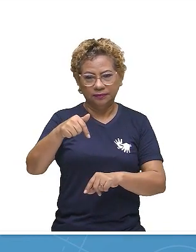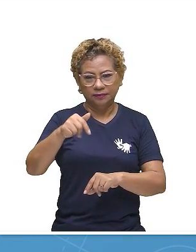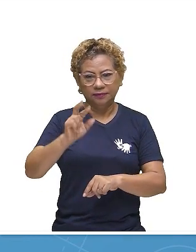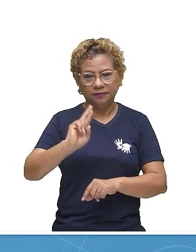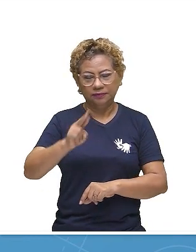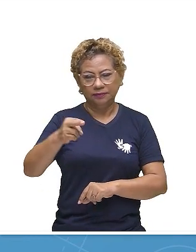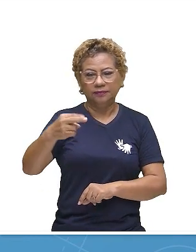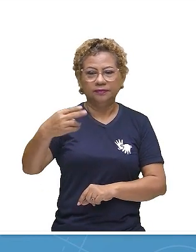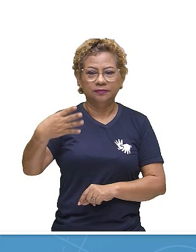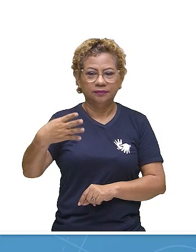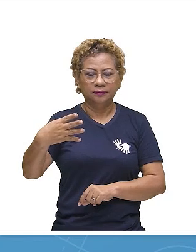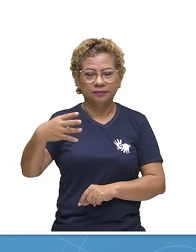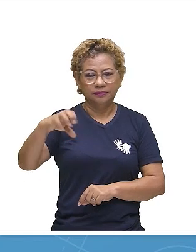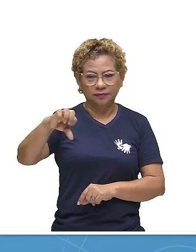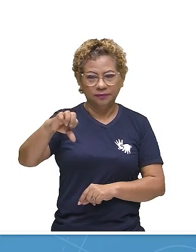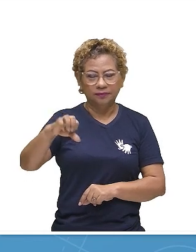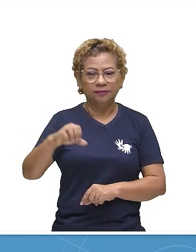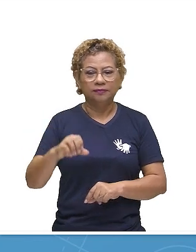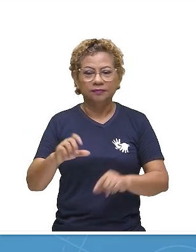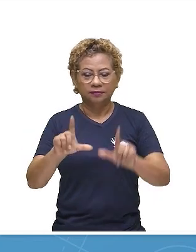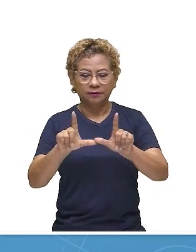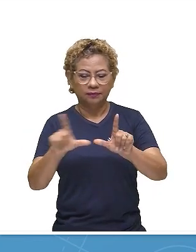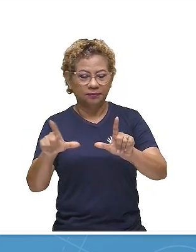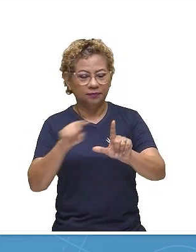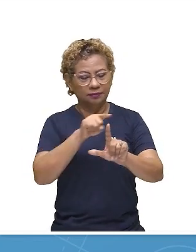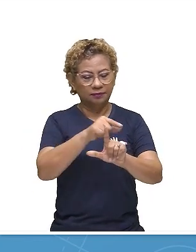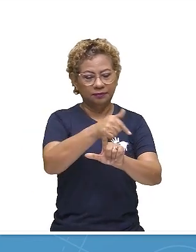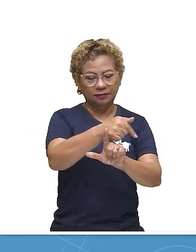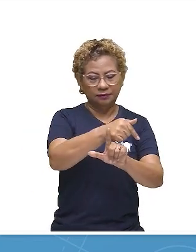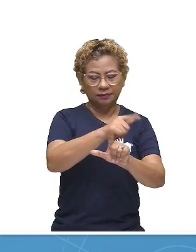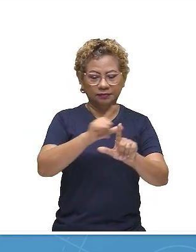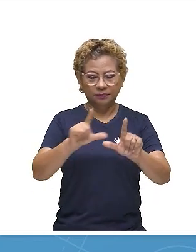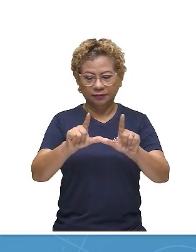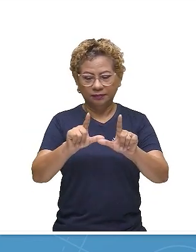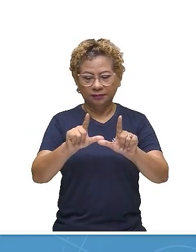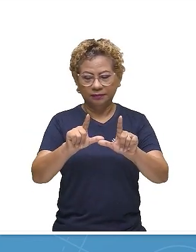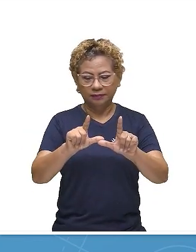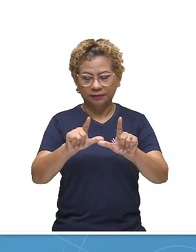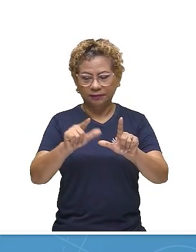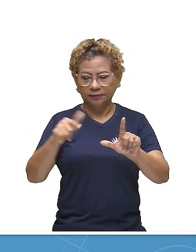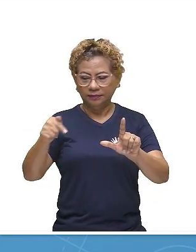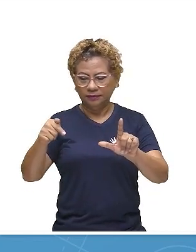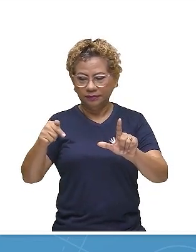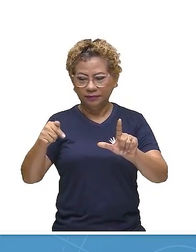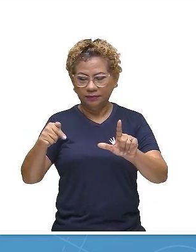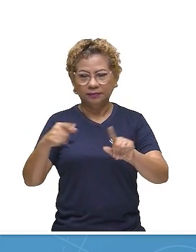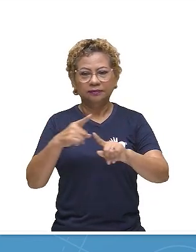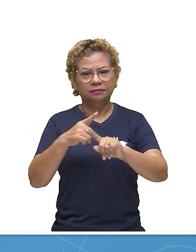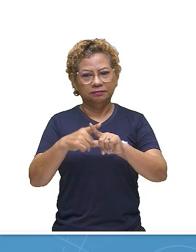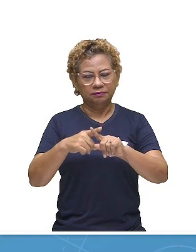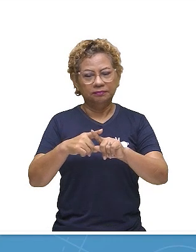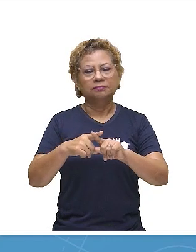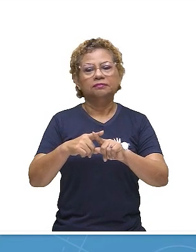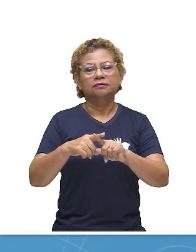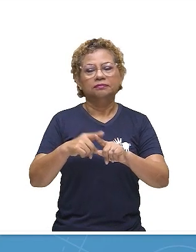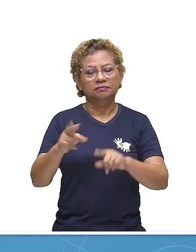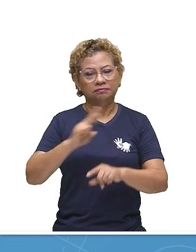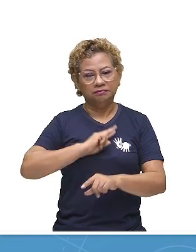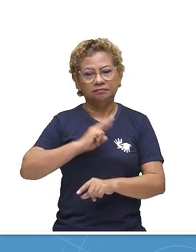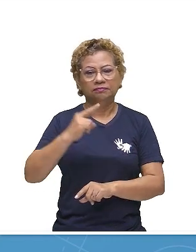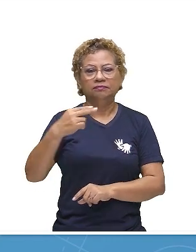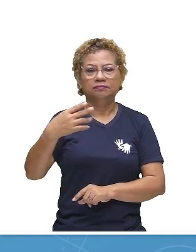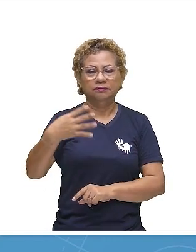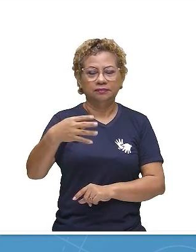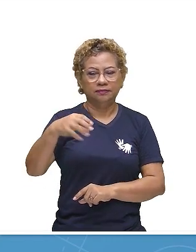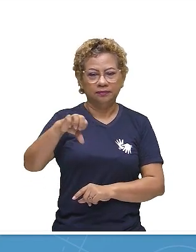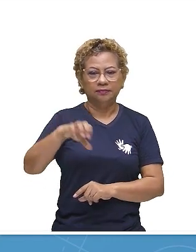Já que a área é 49, o lado desse quadrado é 7. Porque 7 vezes 7 é 49. Né? O Carlos Gabriel